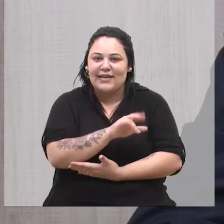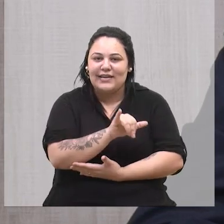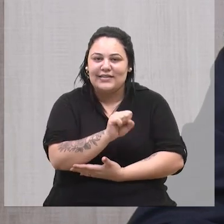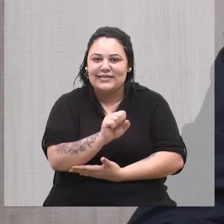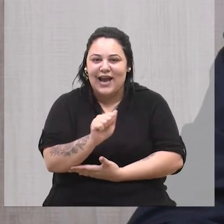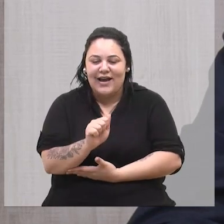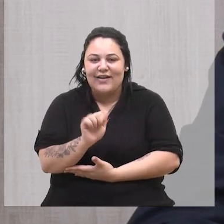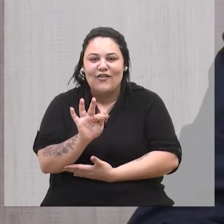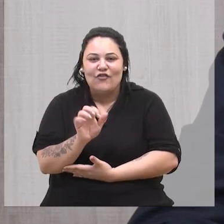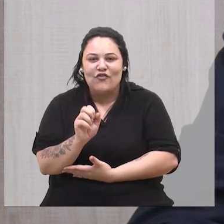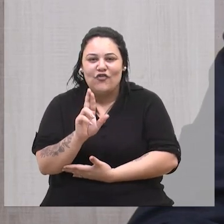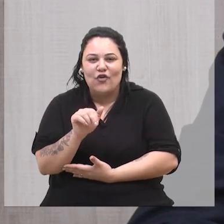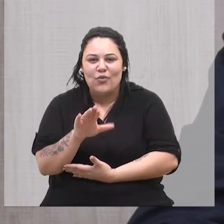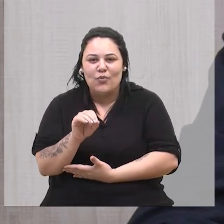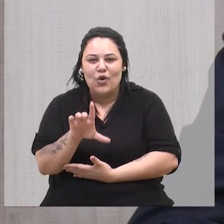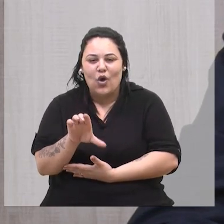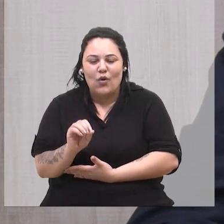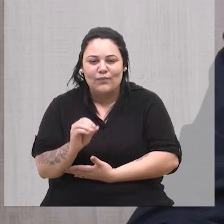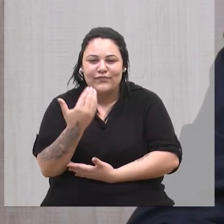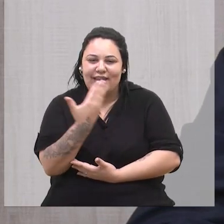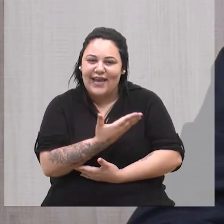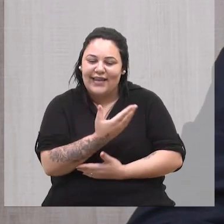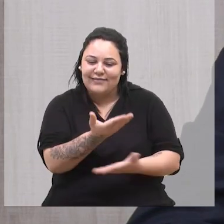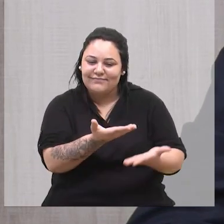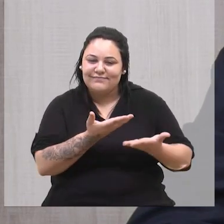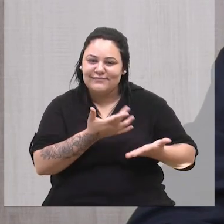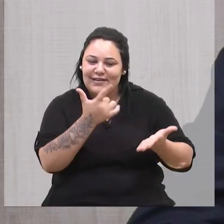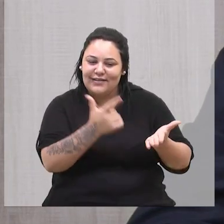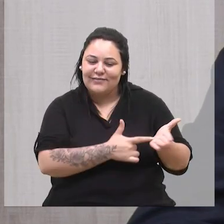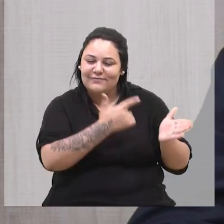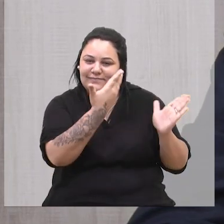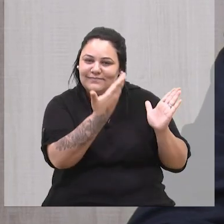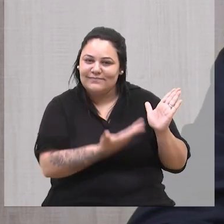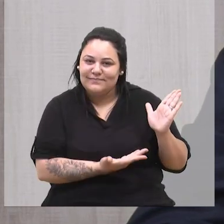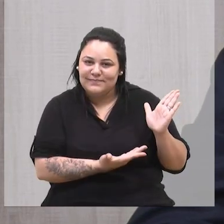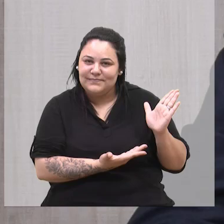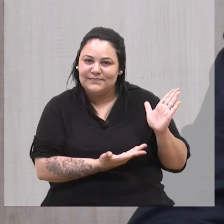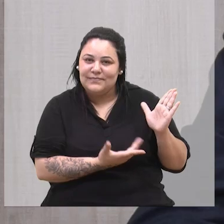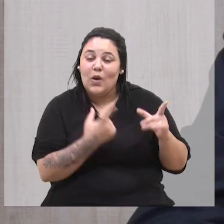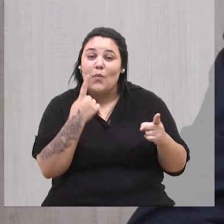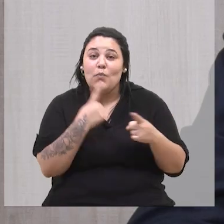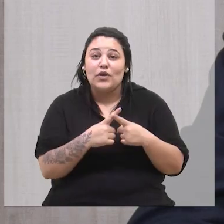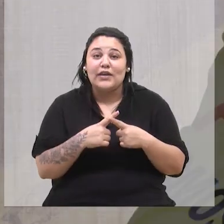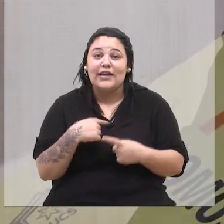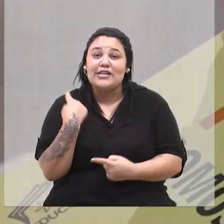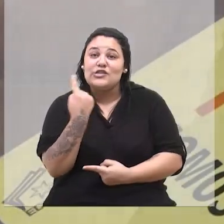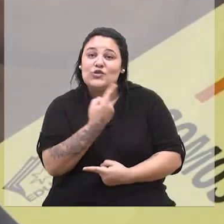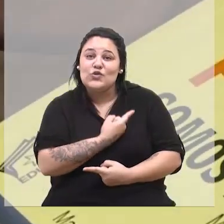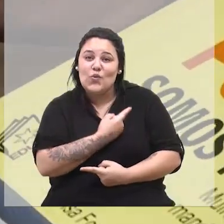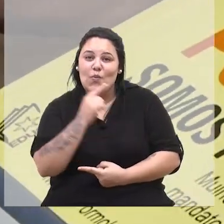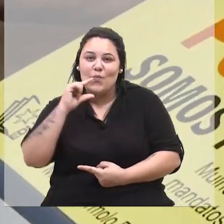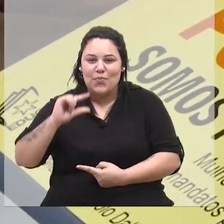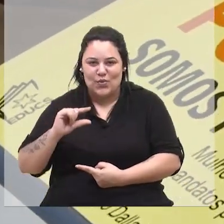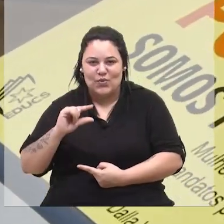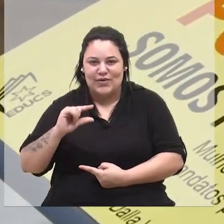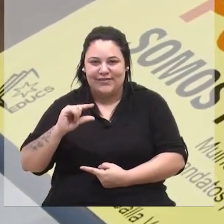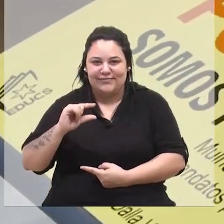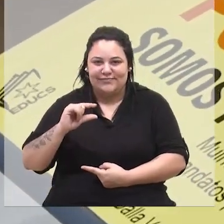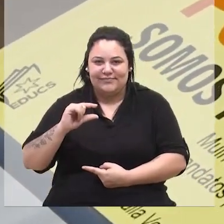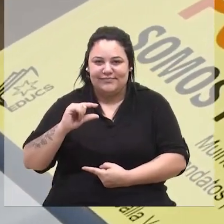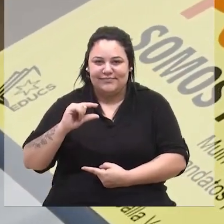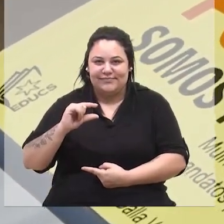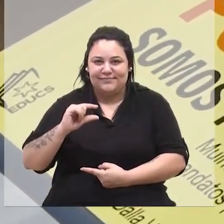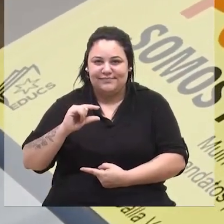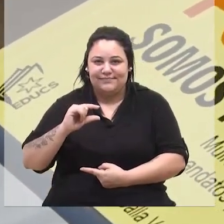professora, escritora Marisa Fórmulo Dalla Vecchia, ela que acaba de nos brindar aqui com o livro Por que Somos